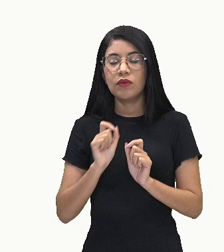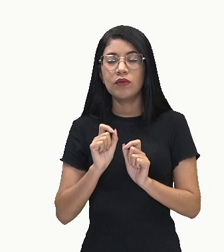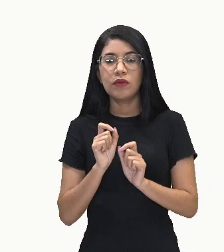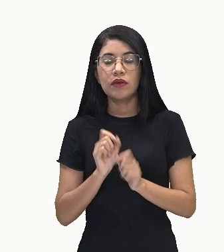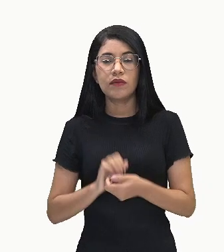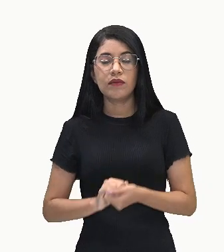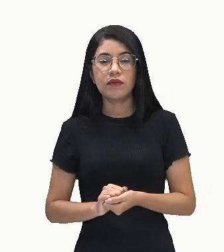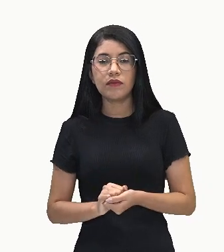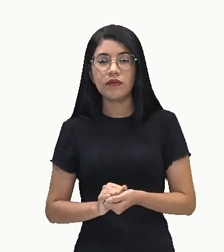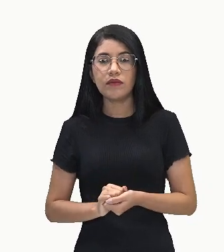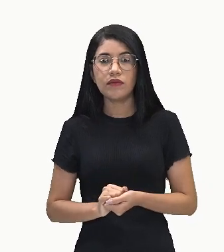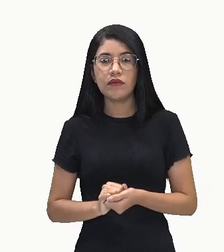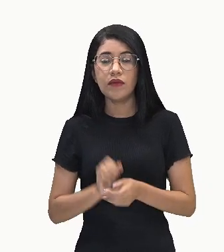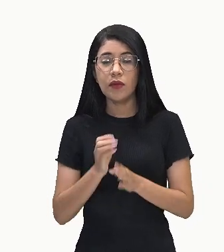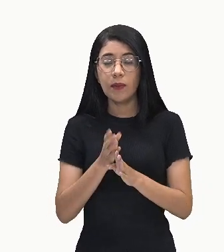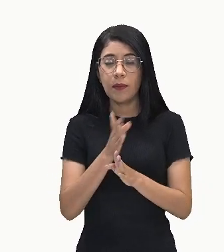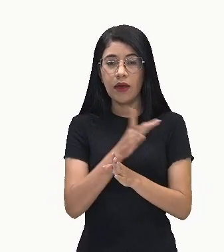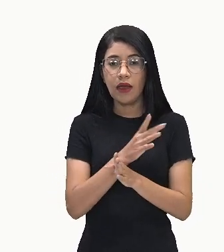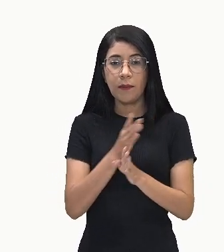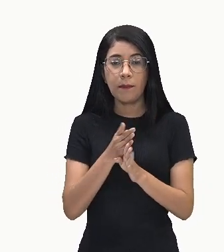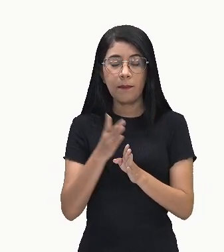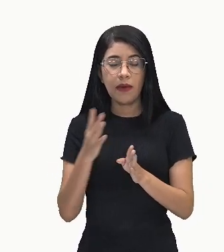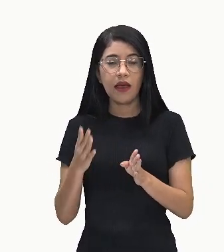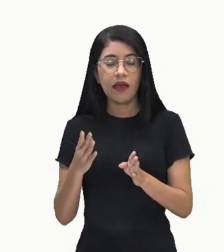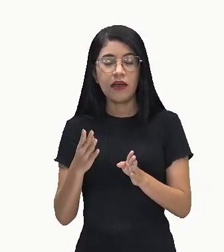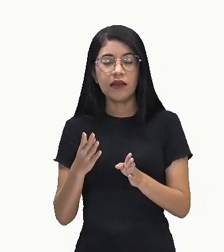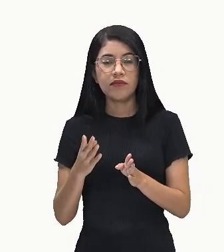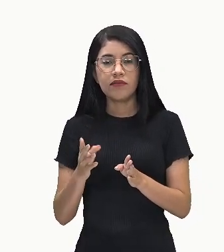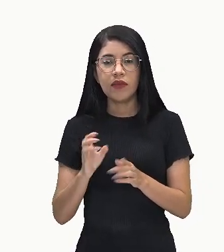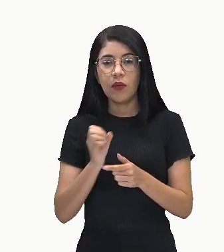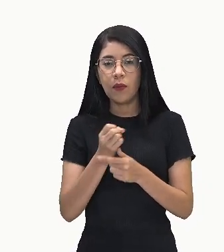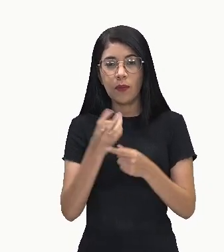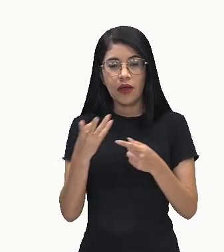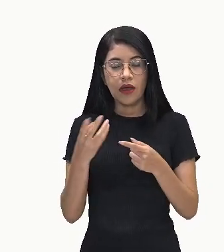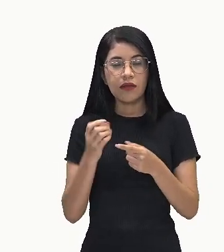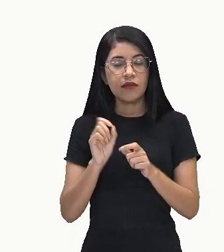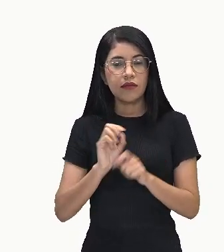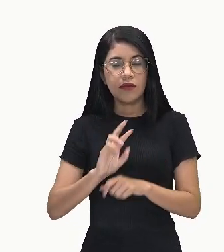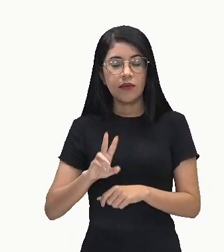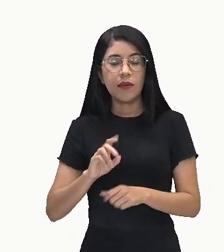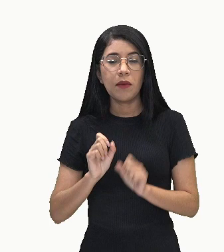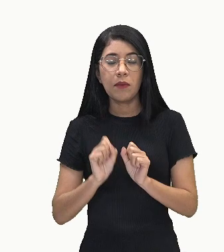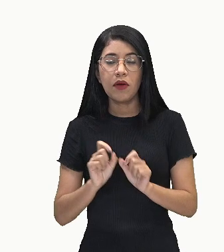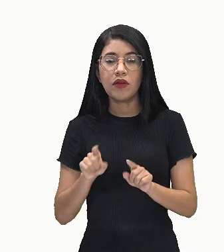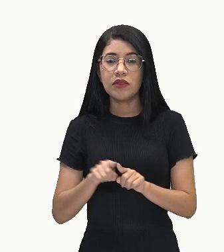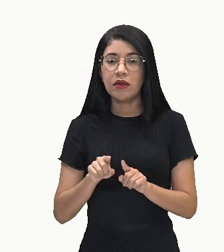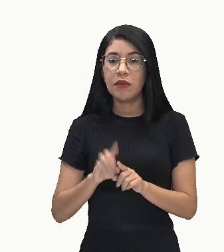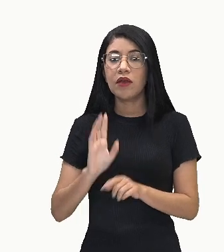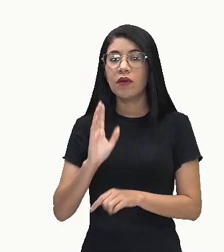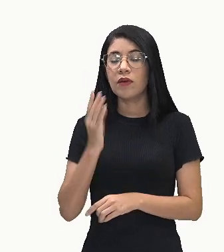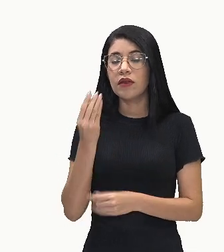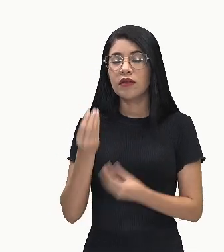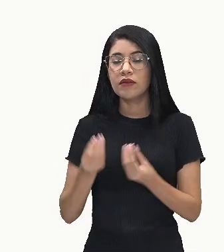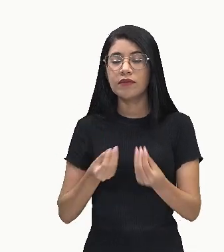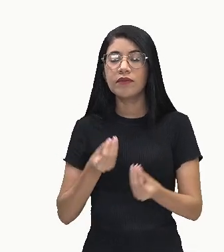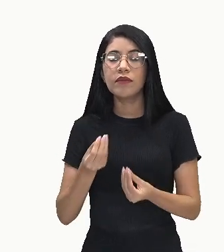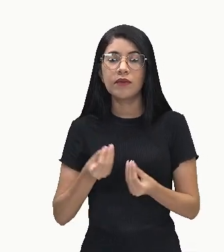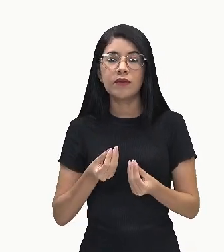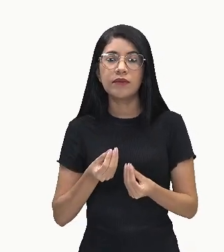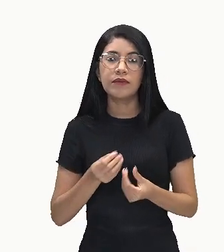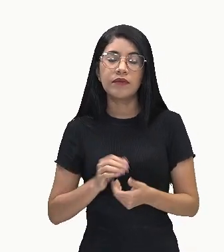números reais, inteiros ou racionais. Pode ocorrer em alguns casos